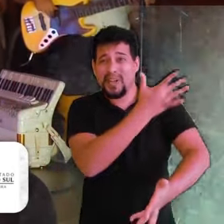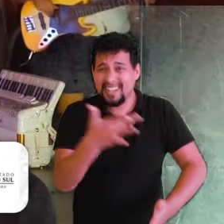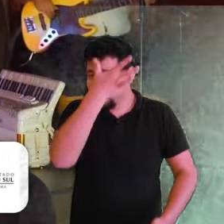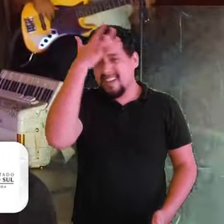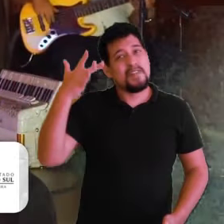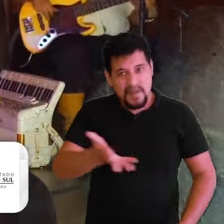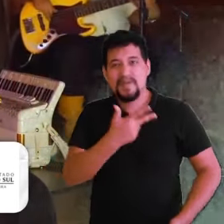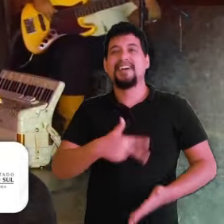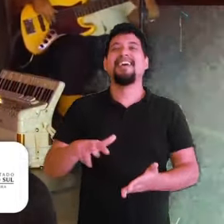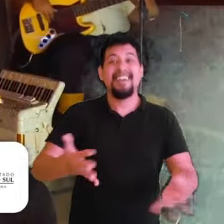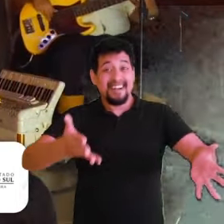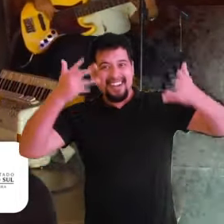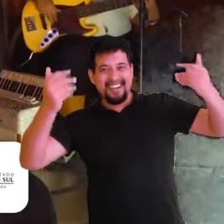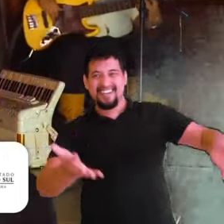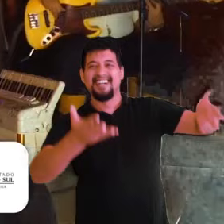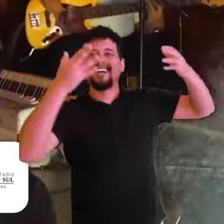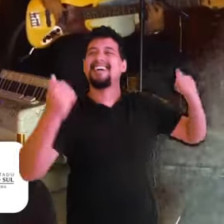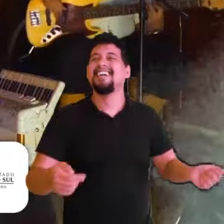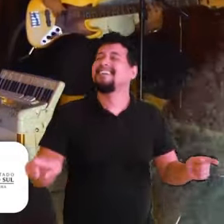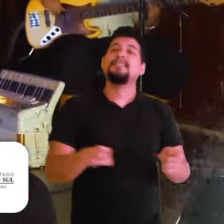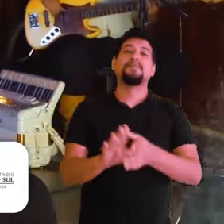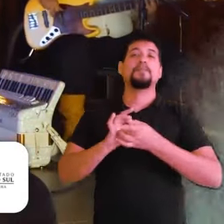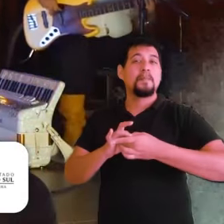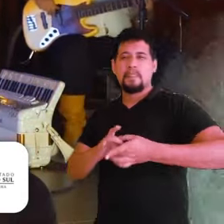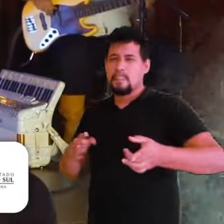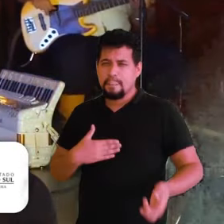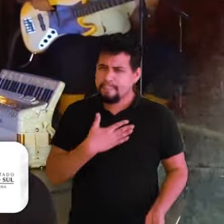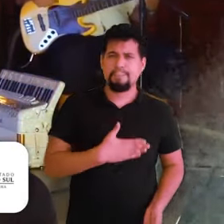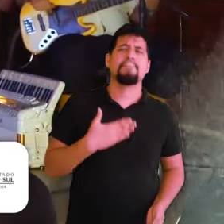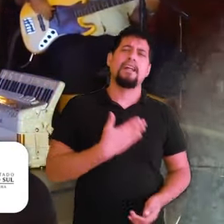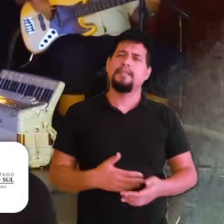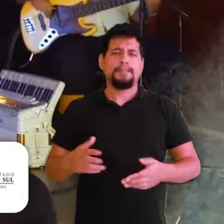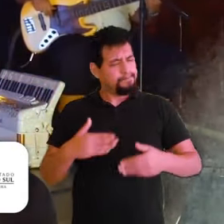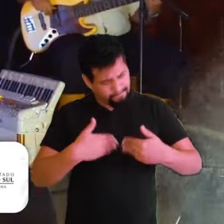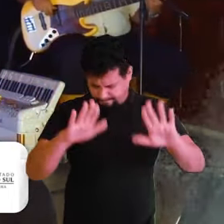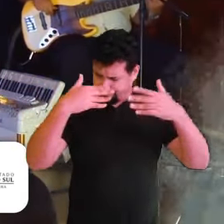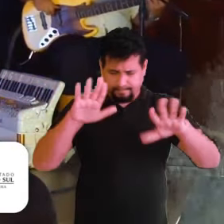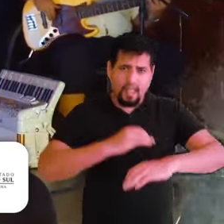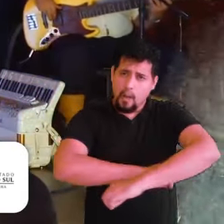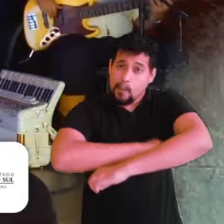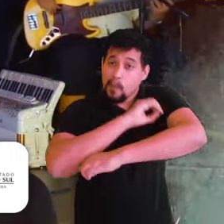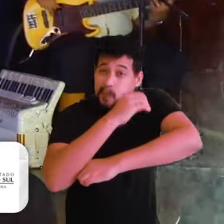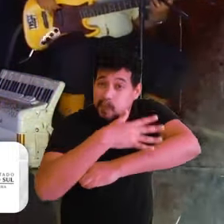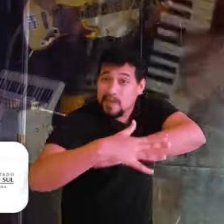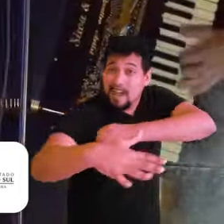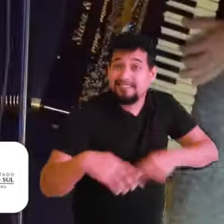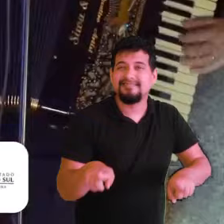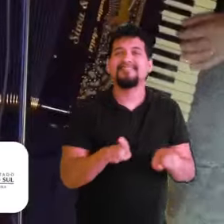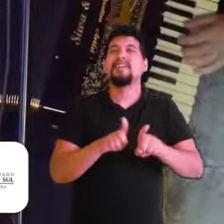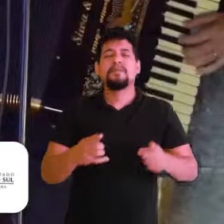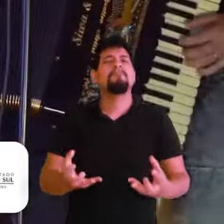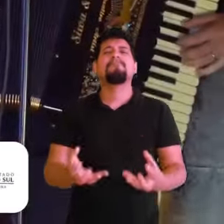vir, deixa que venha, meu negócio é manda lenha até o dia clarear. No tranca um velho decide levantar poeira no balanço da maneira,